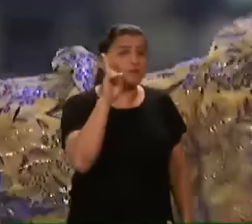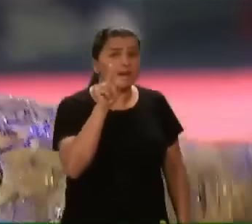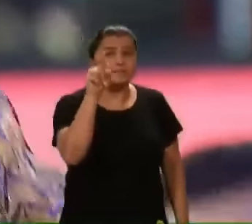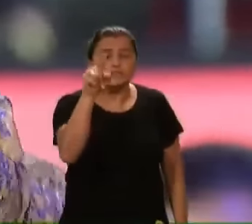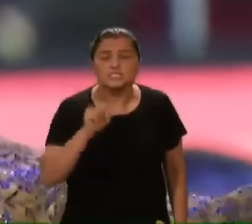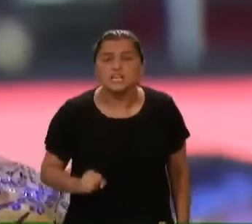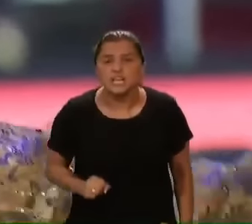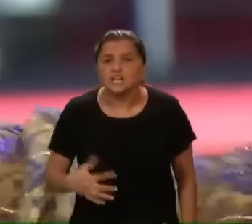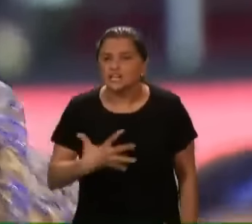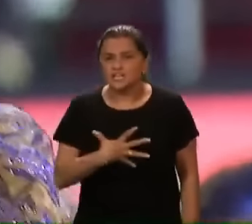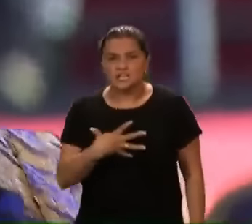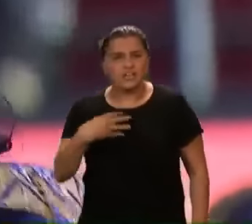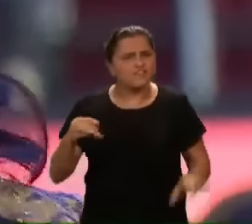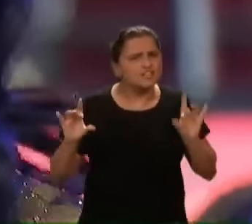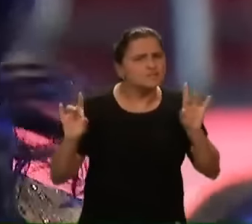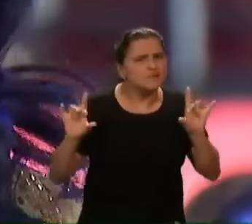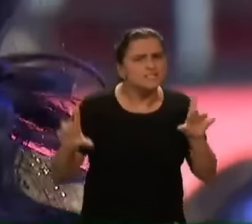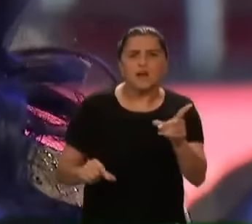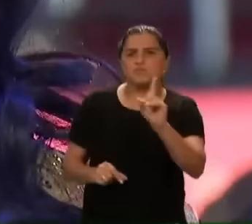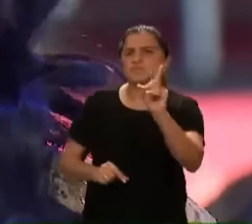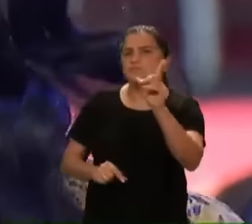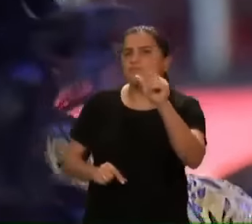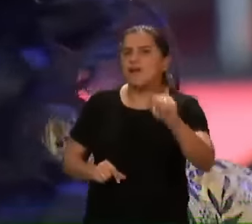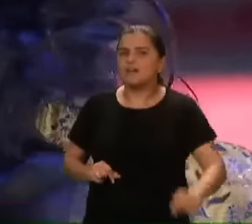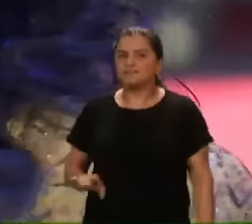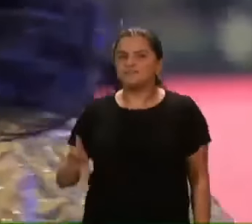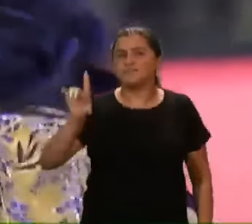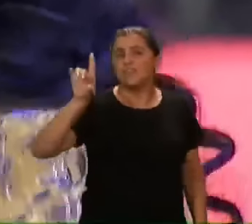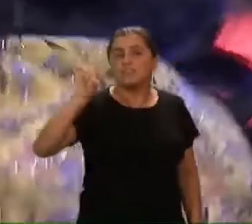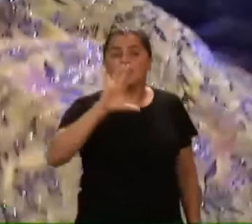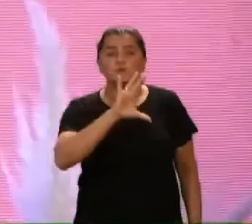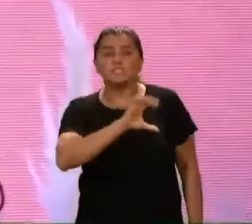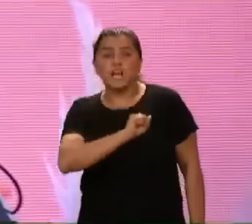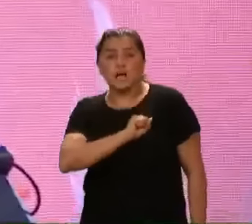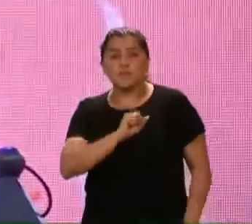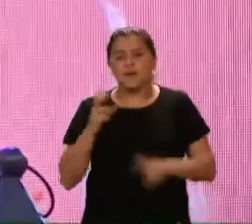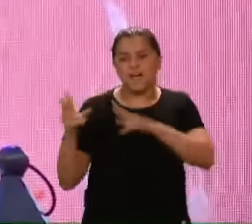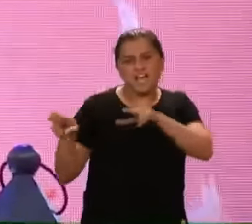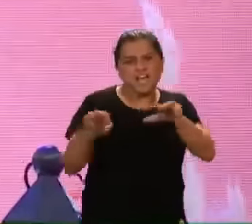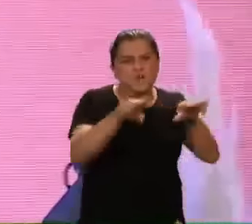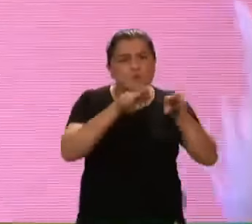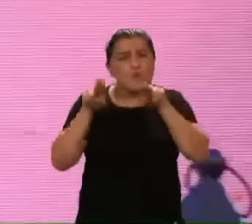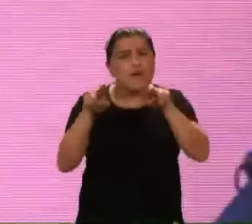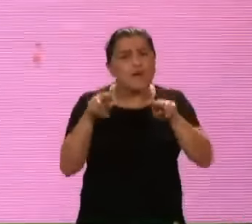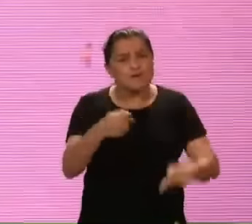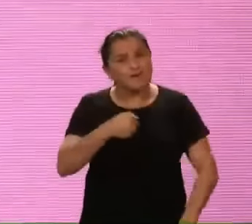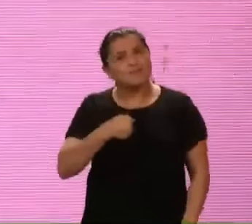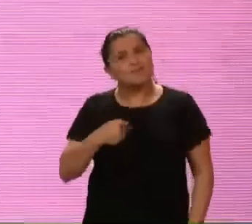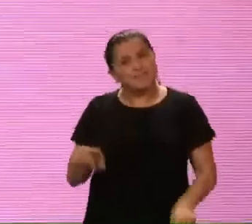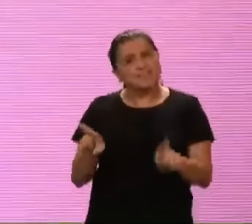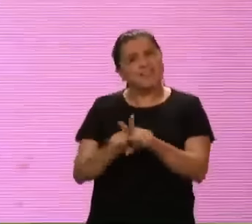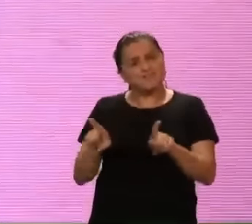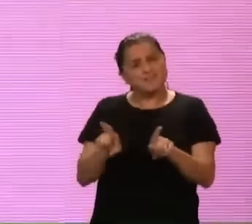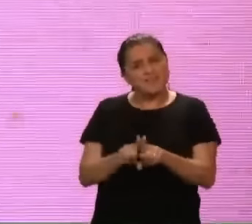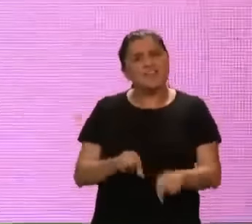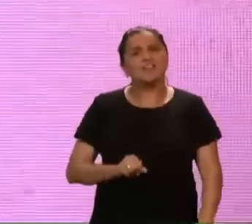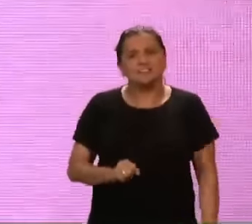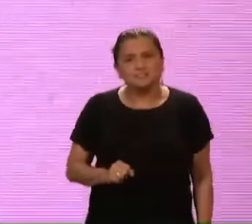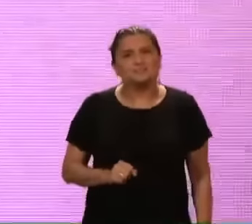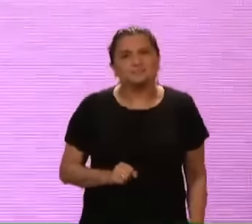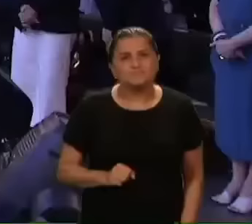Ele não tem filhas prediletas. Ele te ama tanto quanto ama a mim. E